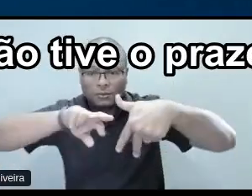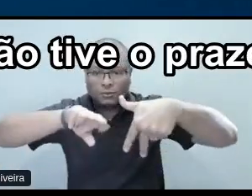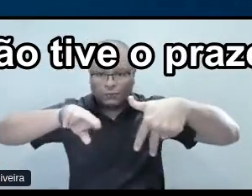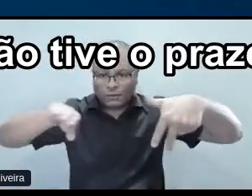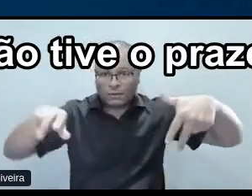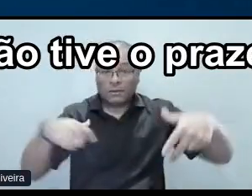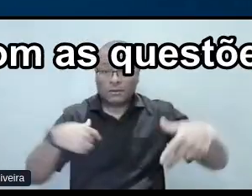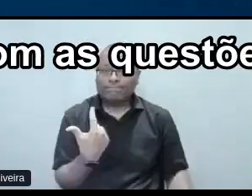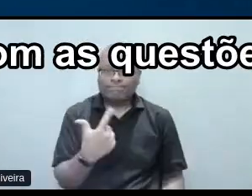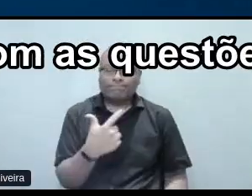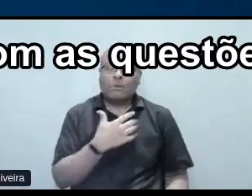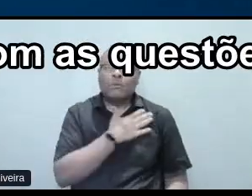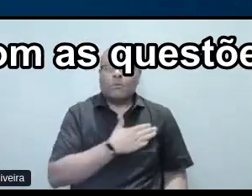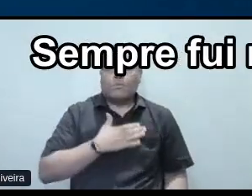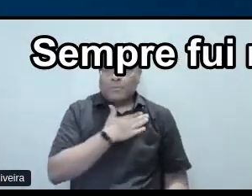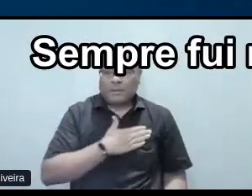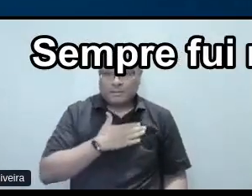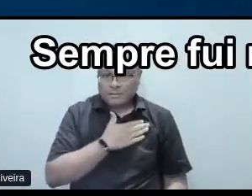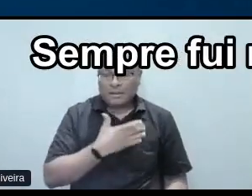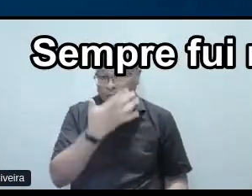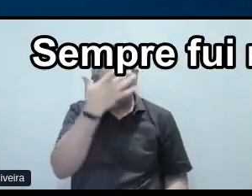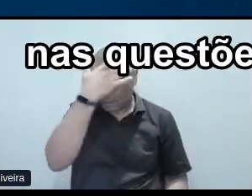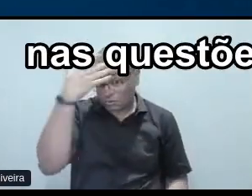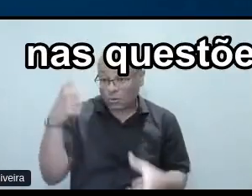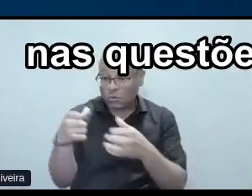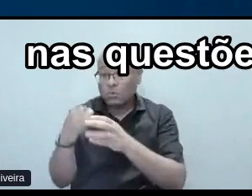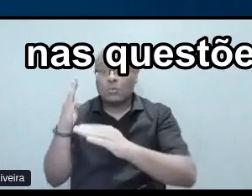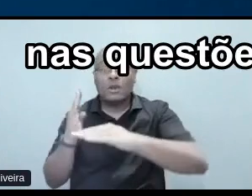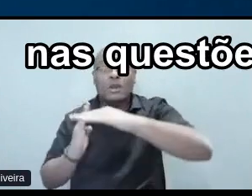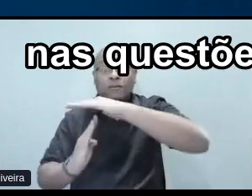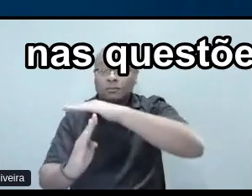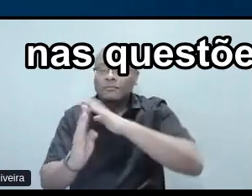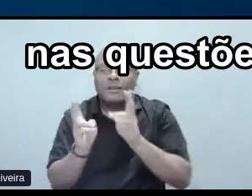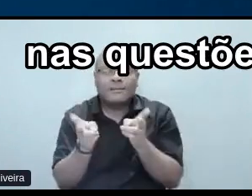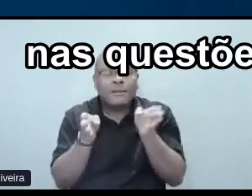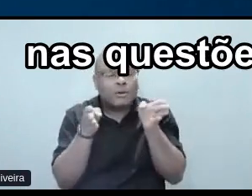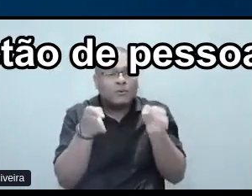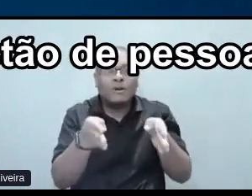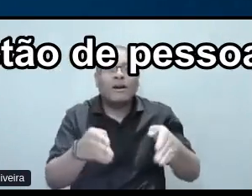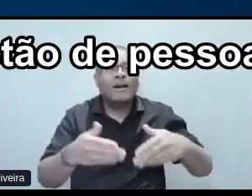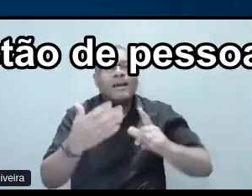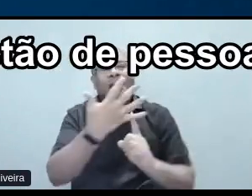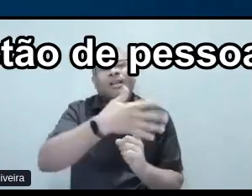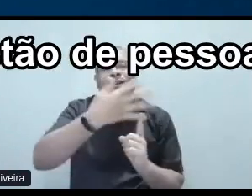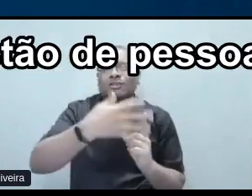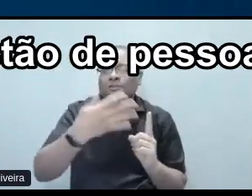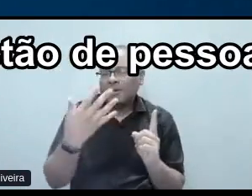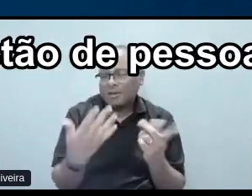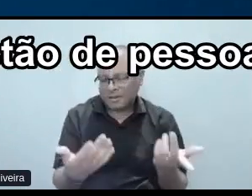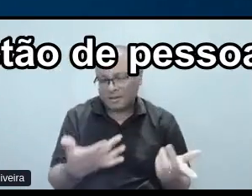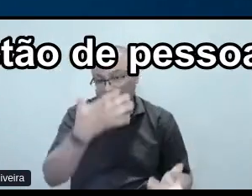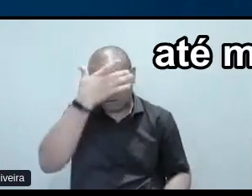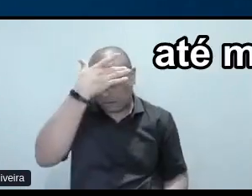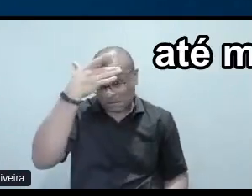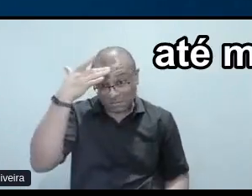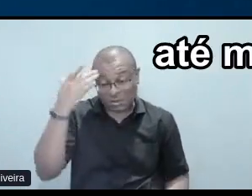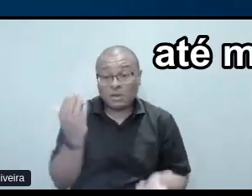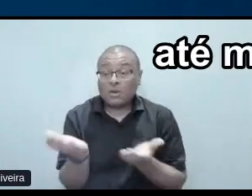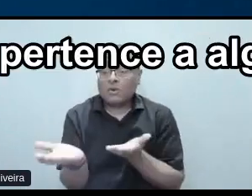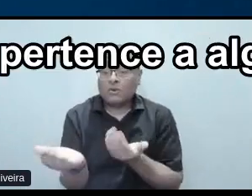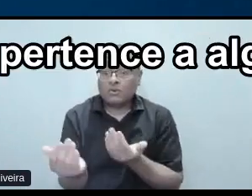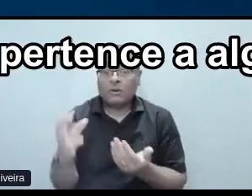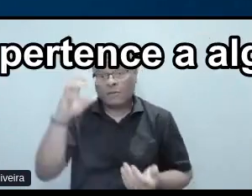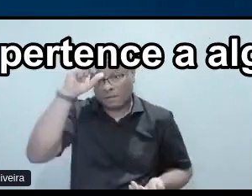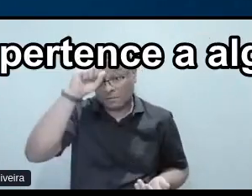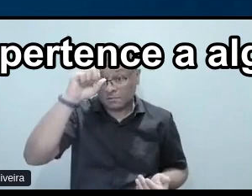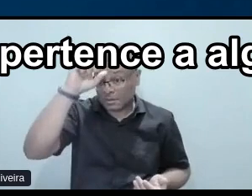tive o prazer ainda de atuar com as questões de refugiados, sempre foi muito focado nas questões LGBTQIA+, a questão de pessoa para jovem aprendiz até